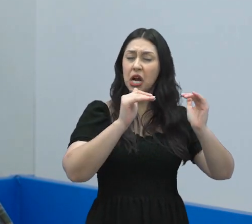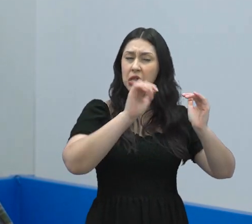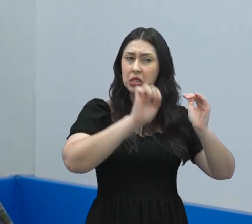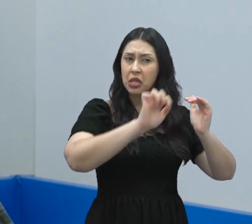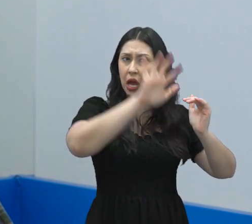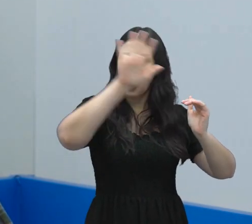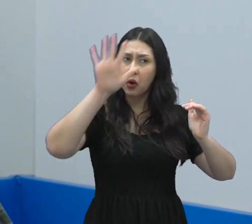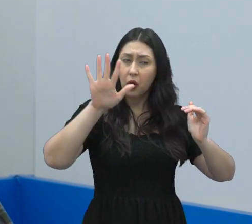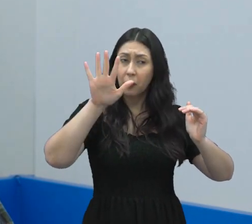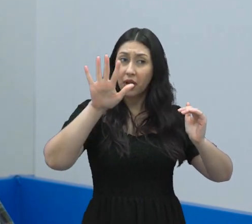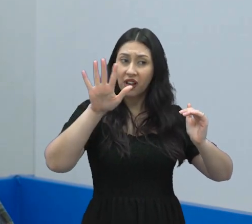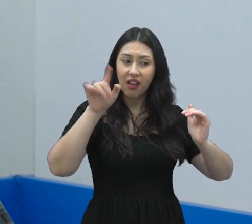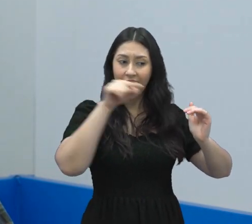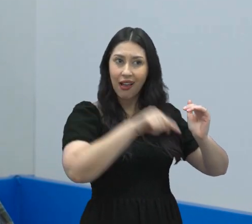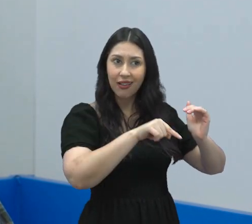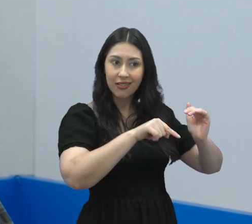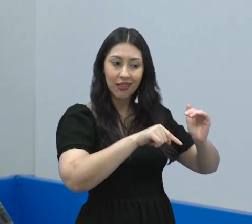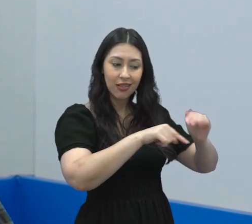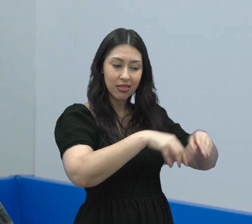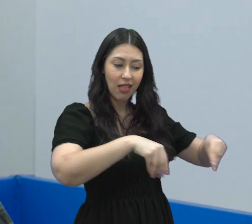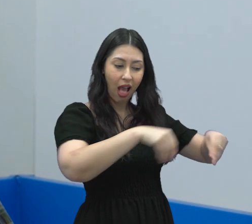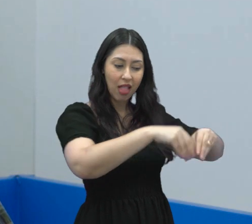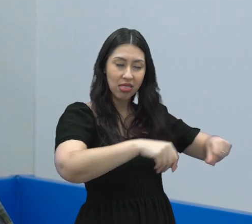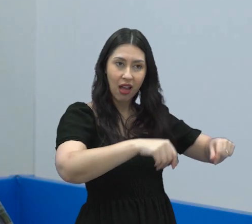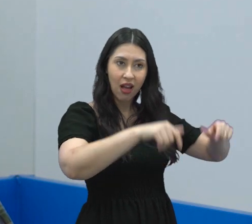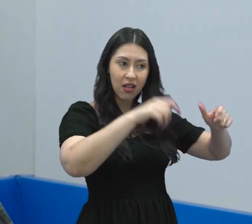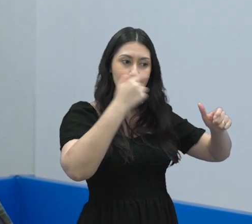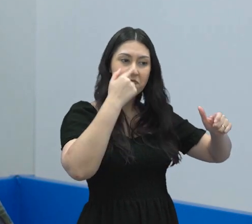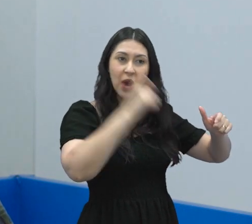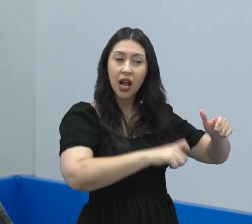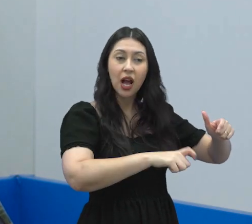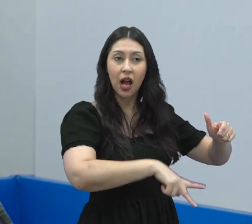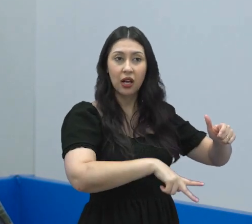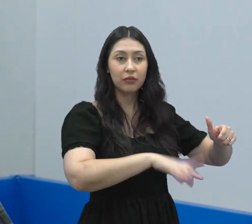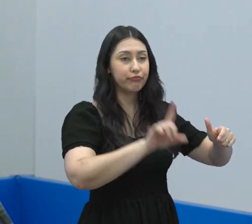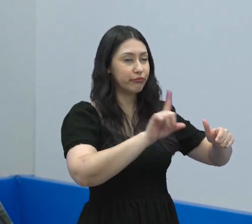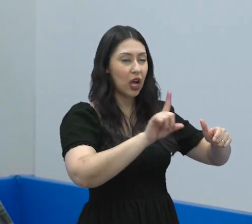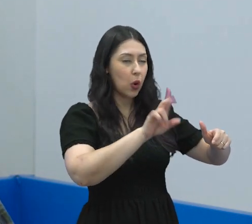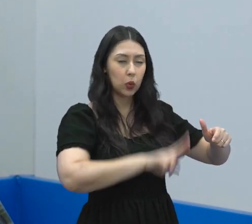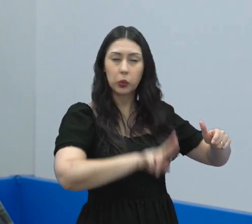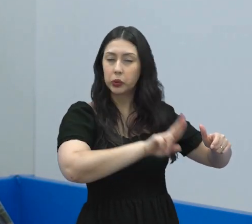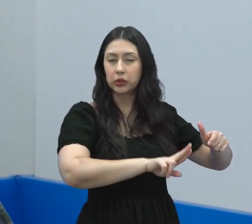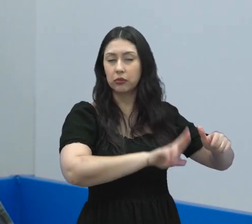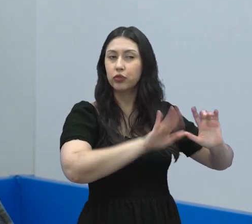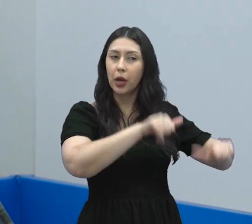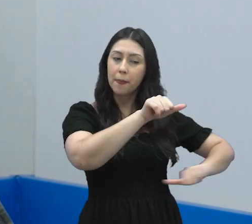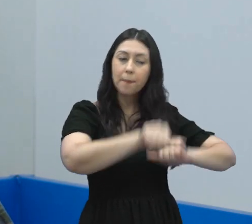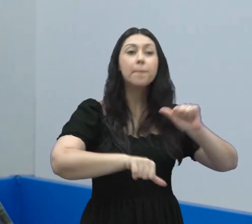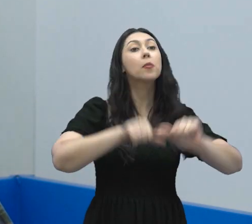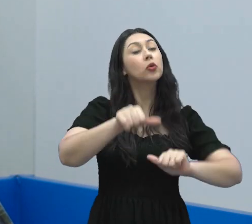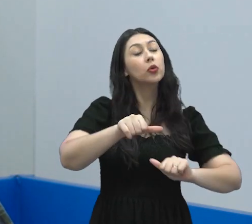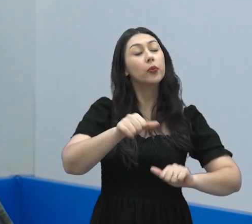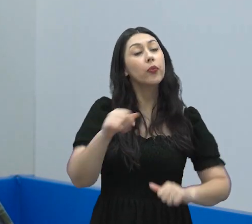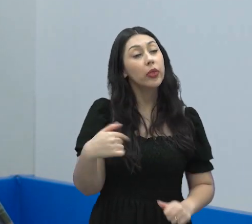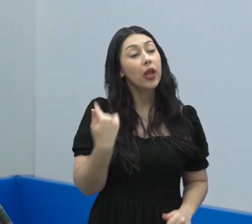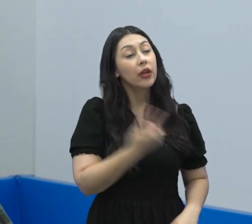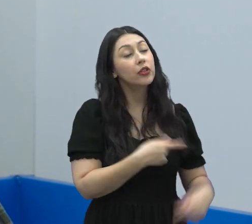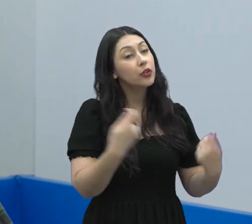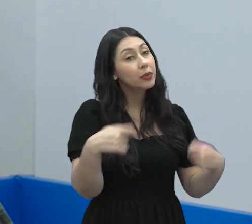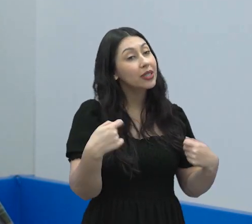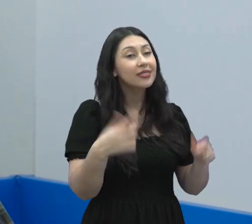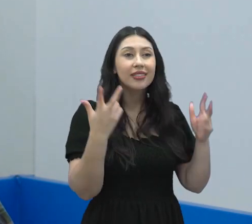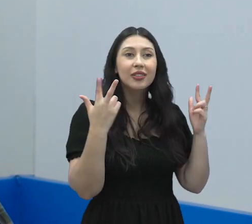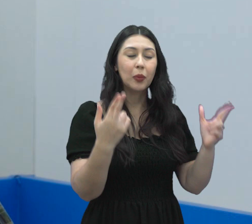desenvolvidos, europeus, já não utilizam o aterro sanitário. E nós devemos seguir esse